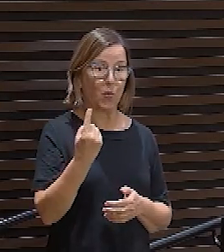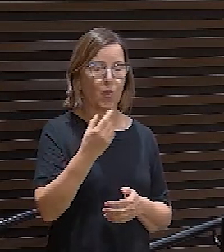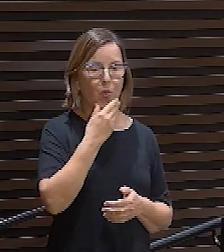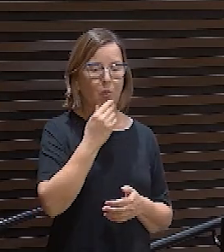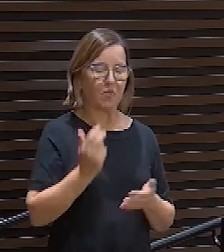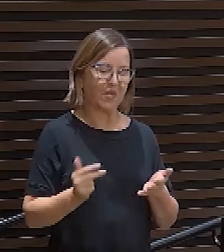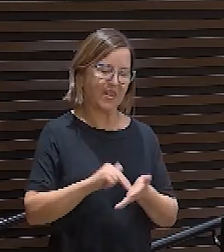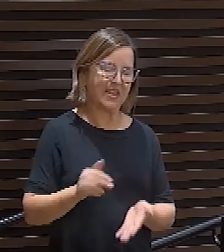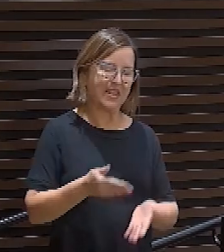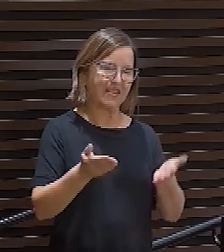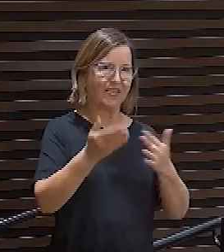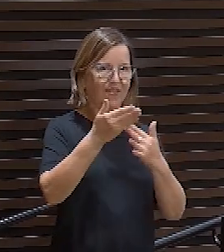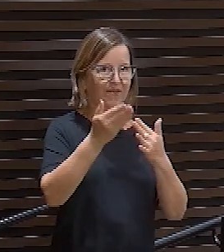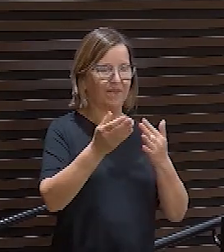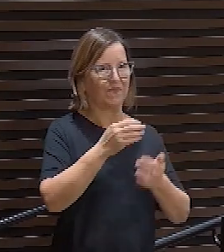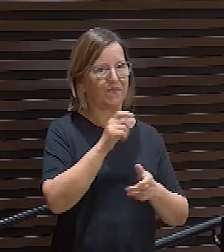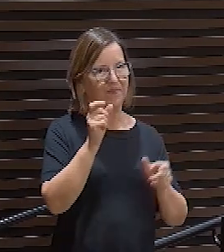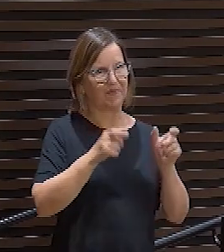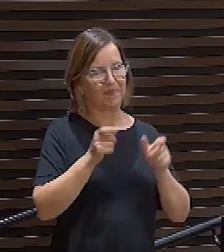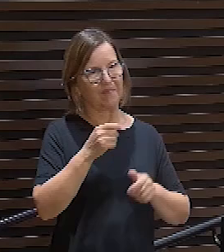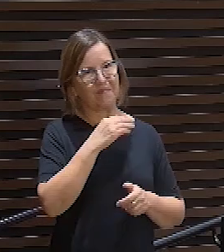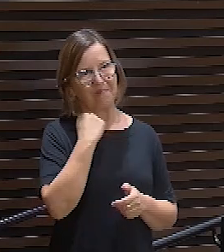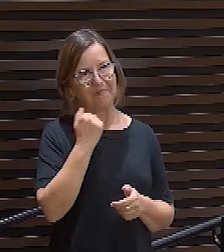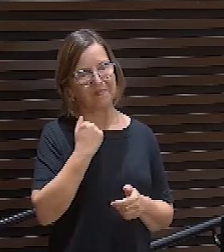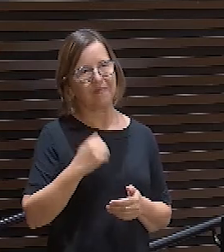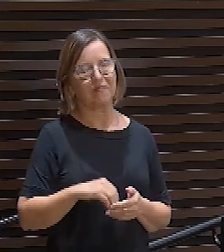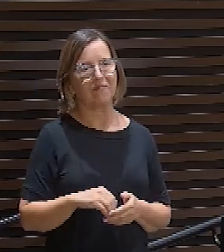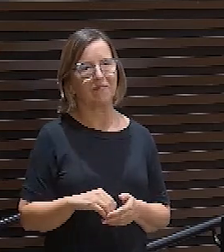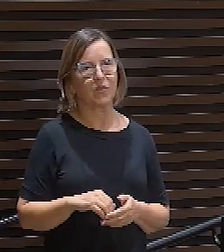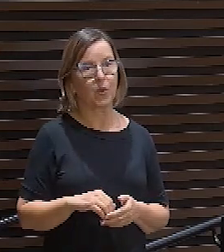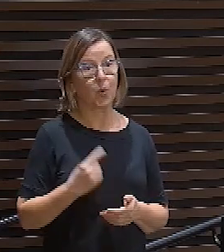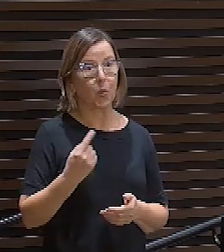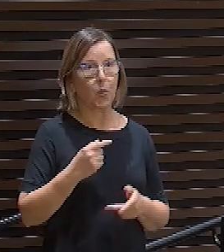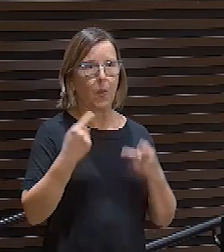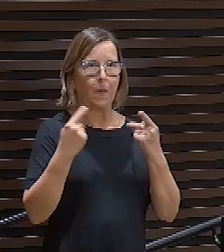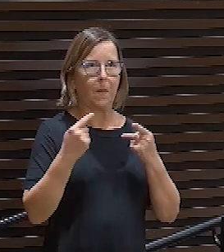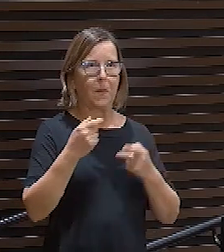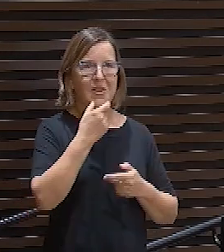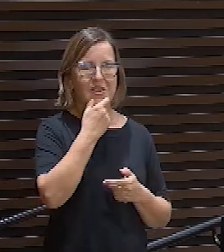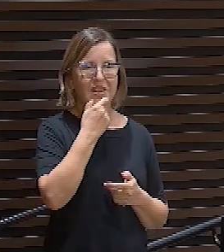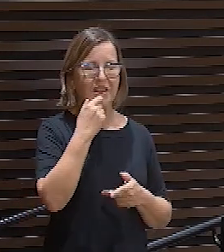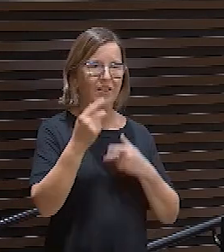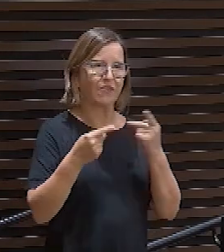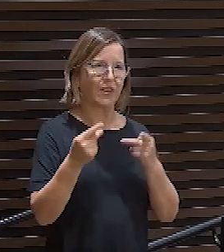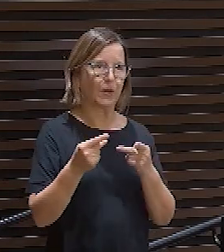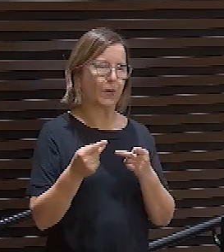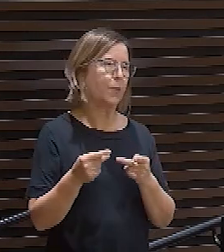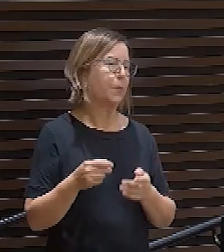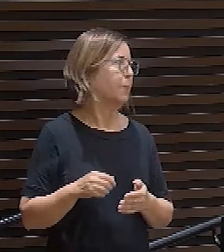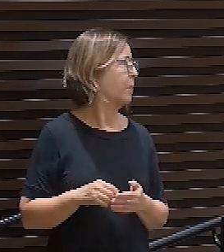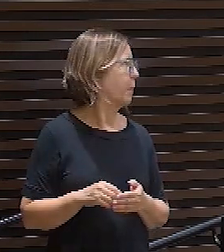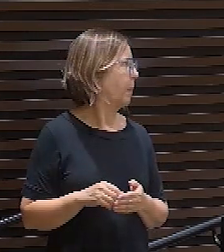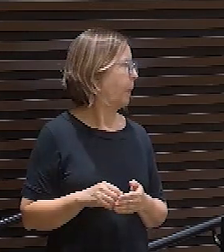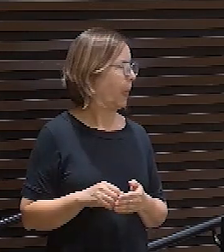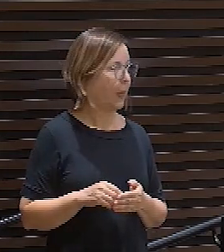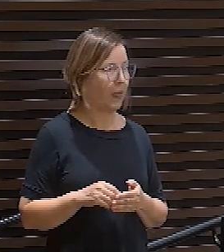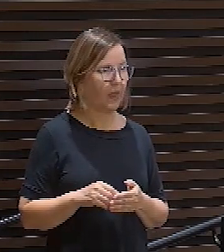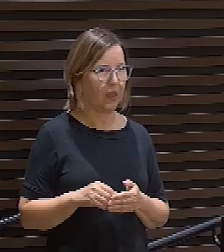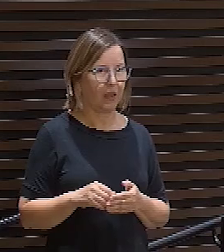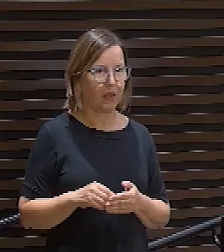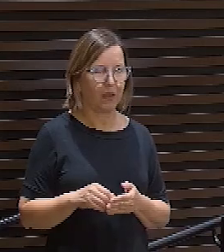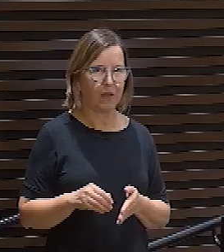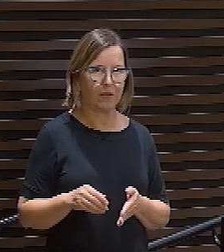os mortos. Charles Spurgeon, pregador, príncipe dos pregadores, ele diz que uma escada que alcança até o